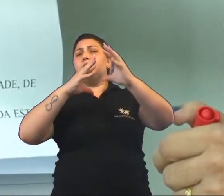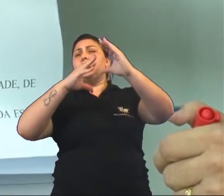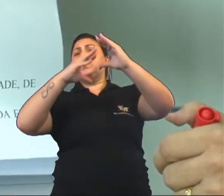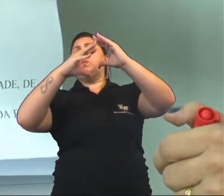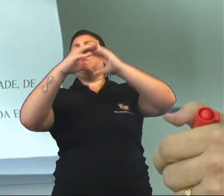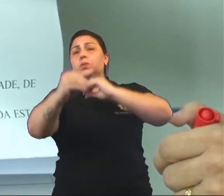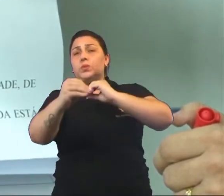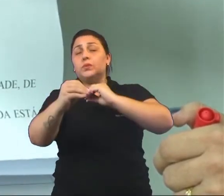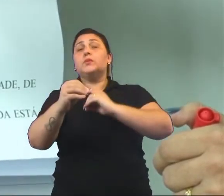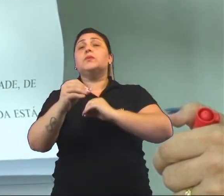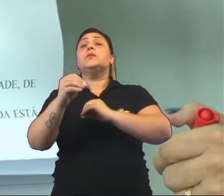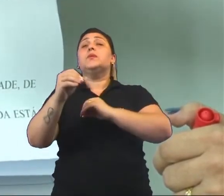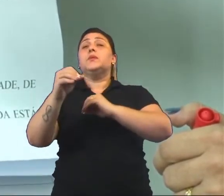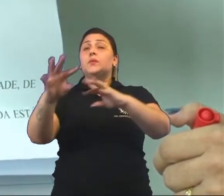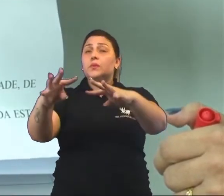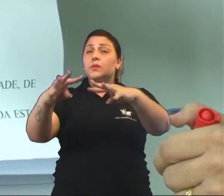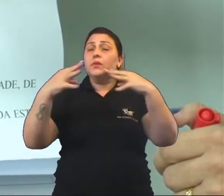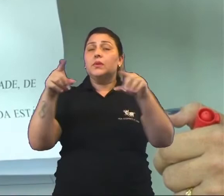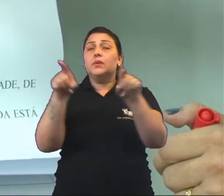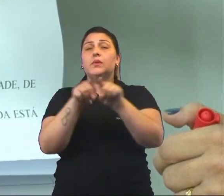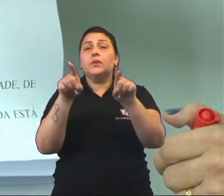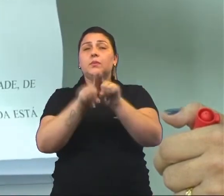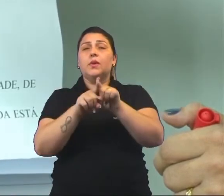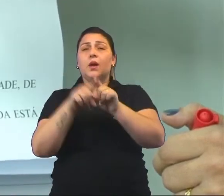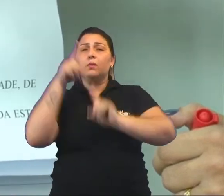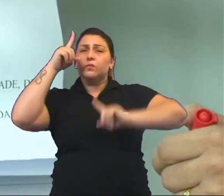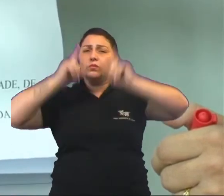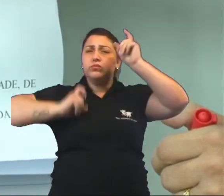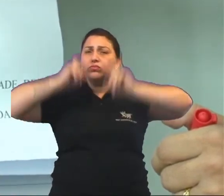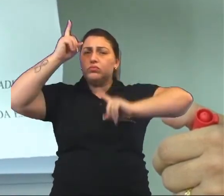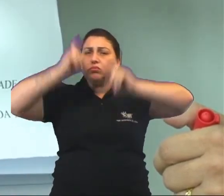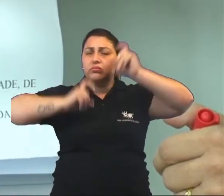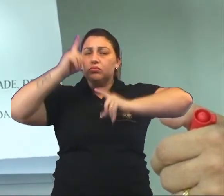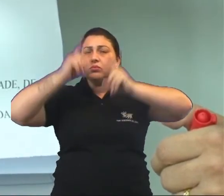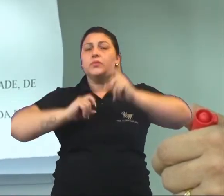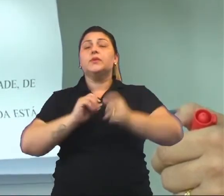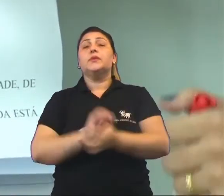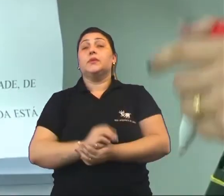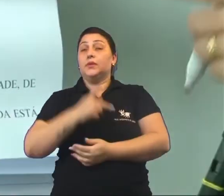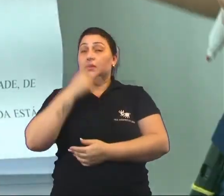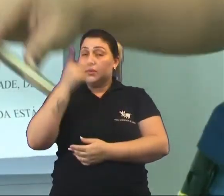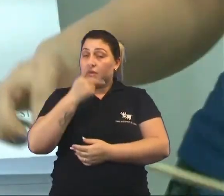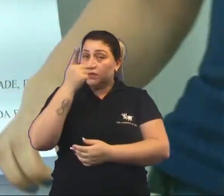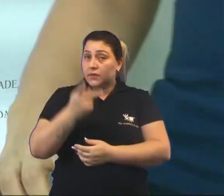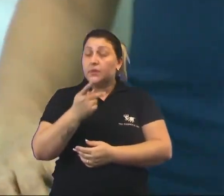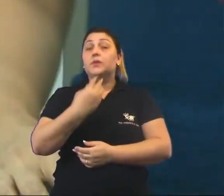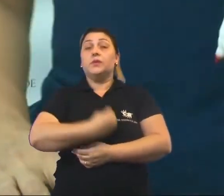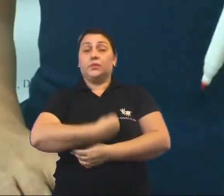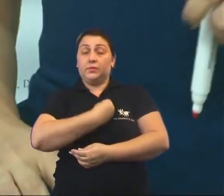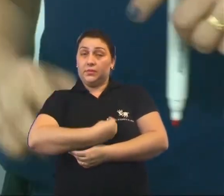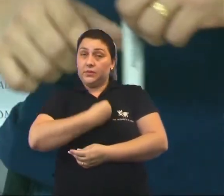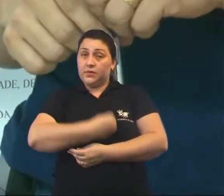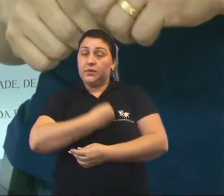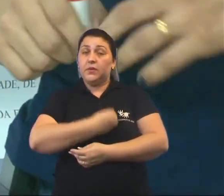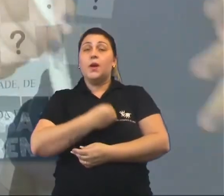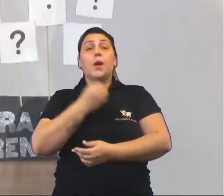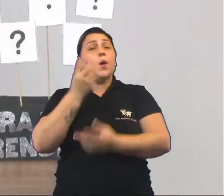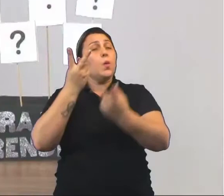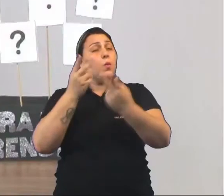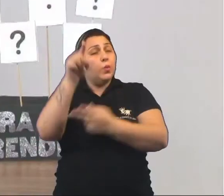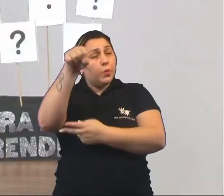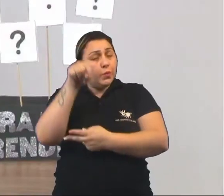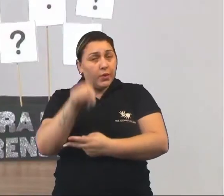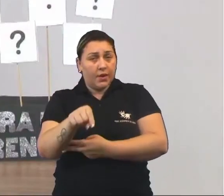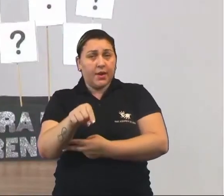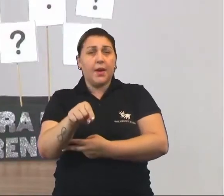atenção de vocês para o semblante também da Mafalda. Olhem só. Aqui, essa fala com a presença do mesmo ponto de